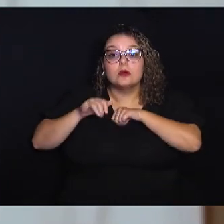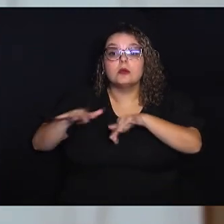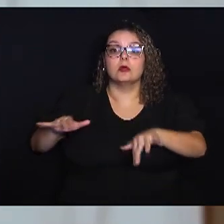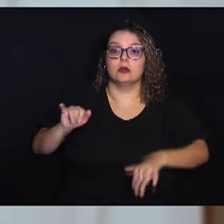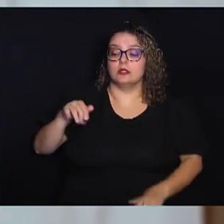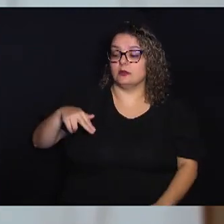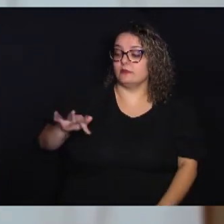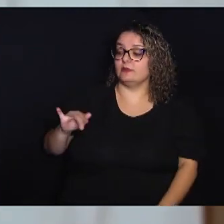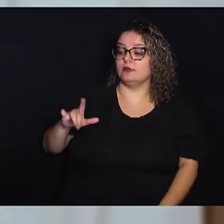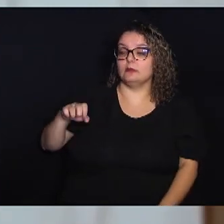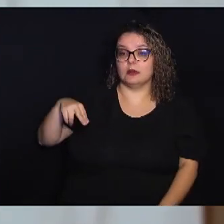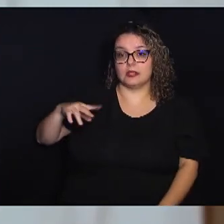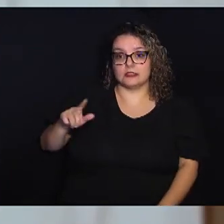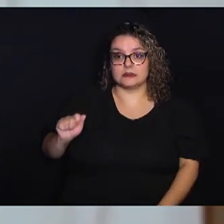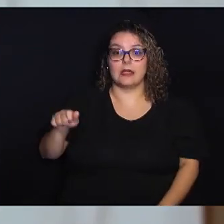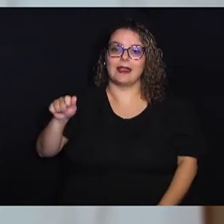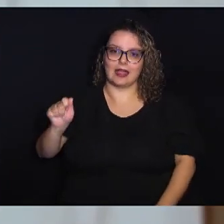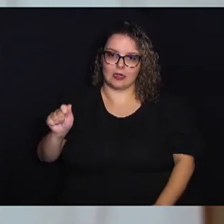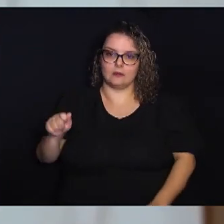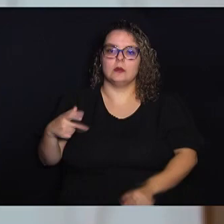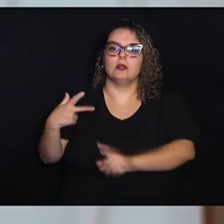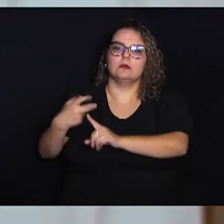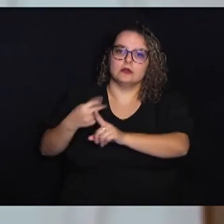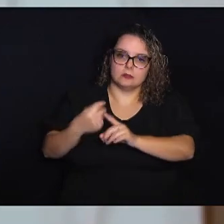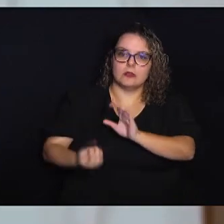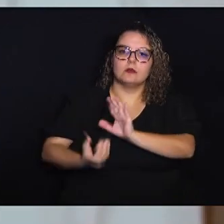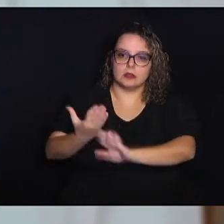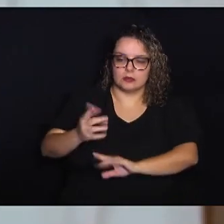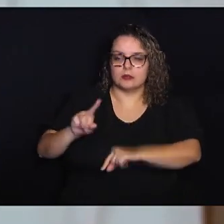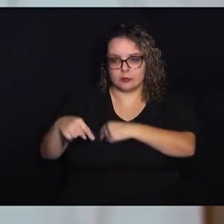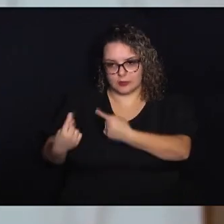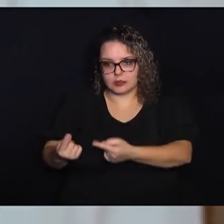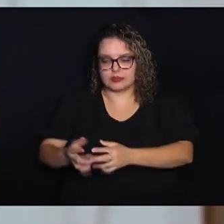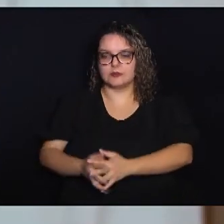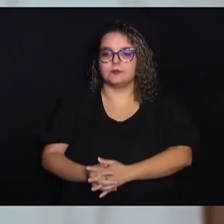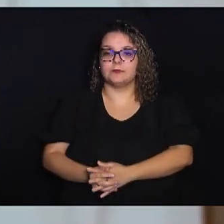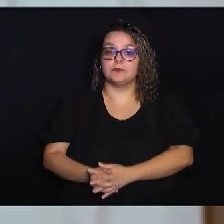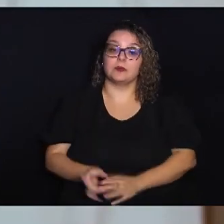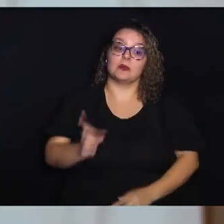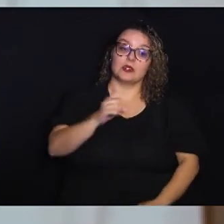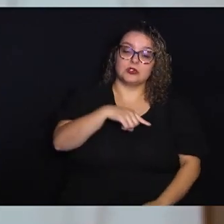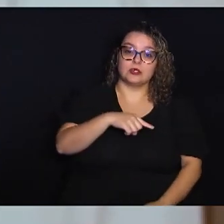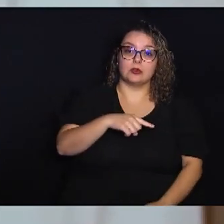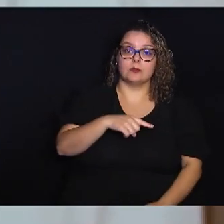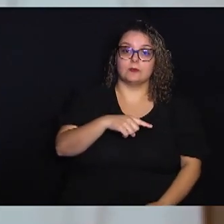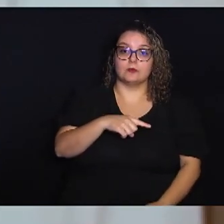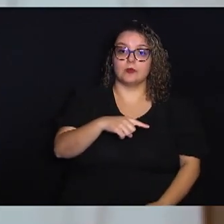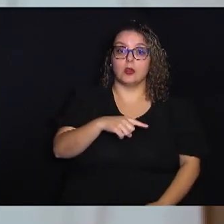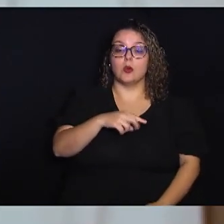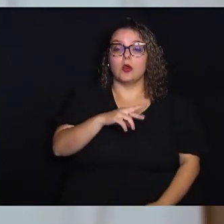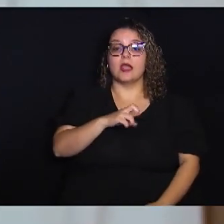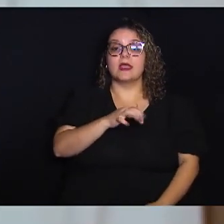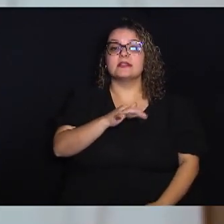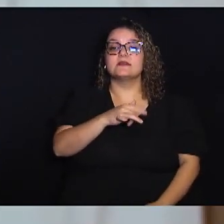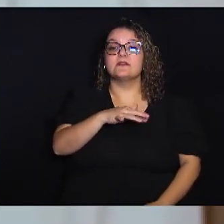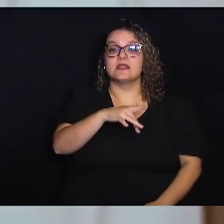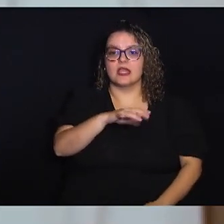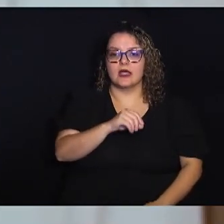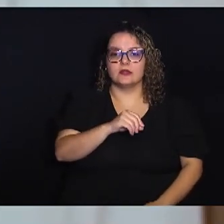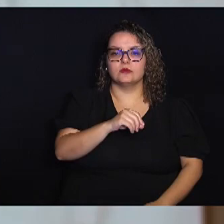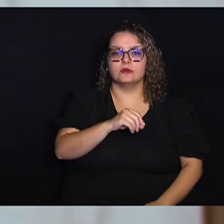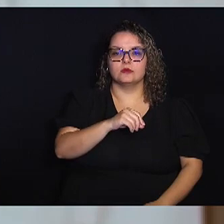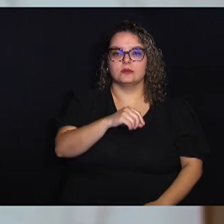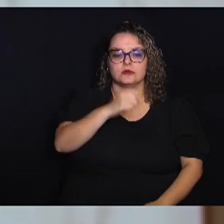influenza A. Foi quando começou a surgir as vacinas e etc. Já o resfriado, ele também é causado por